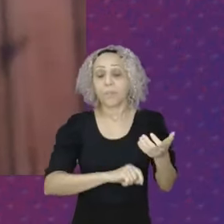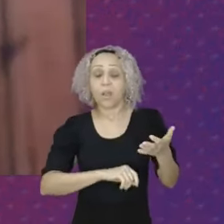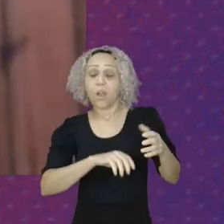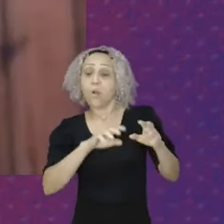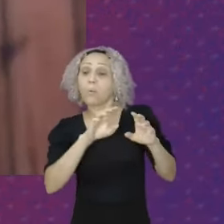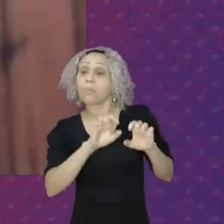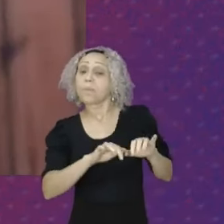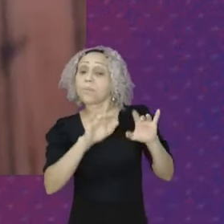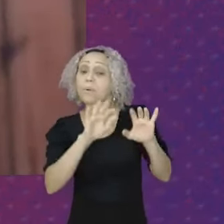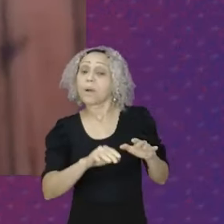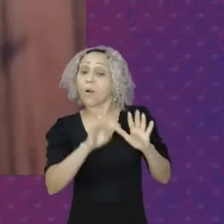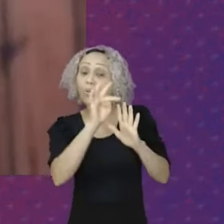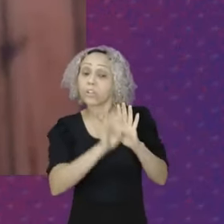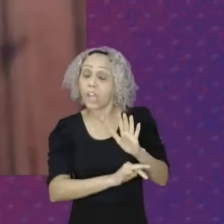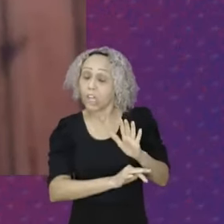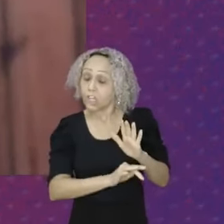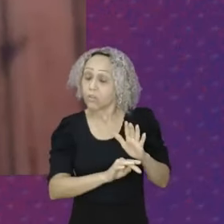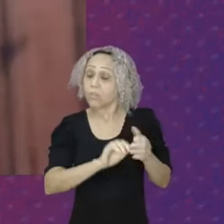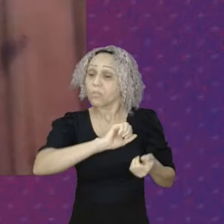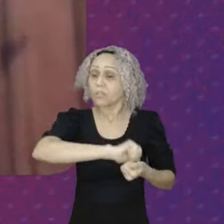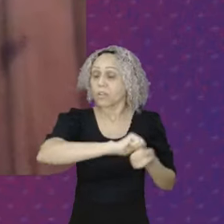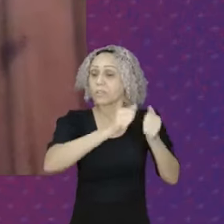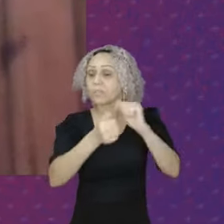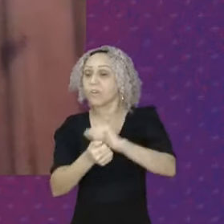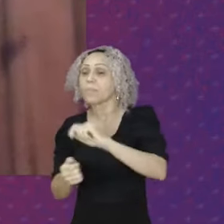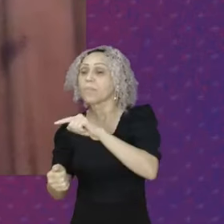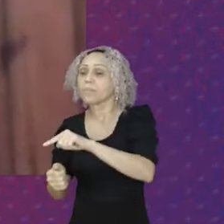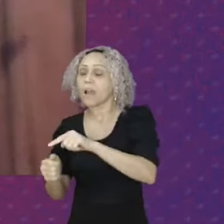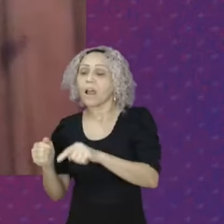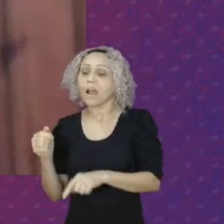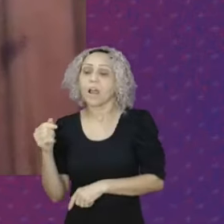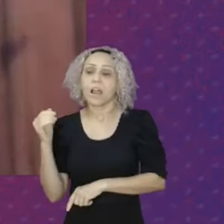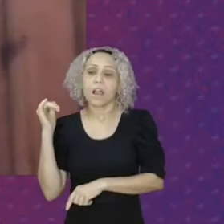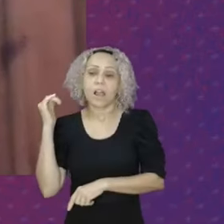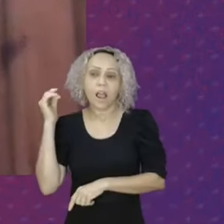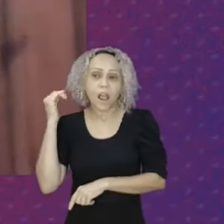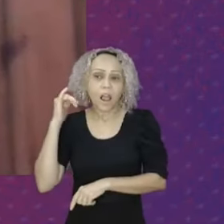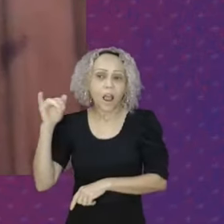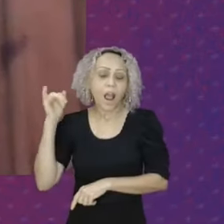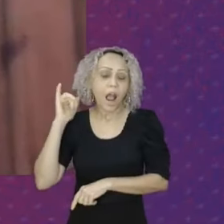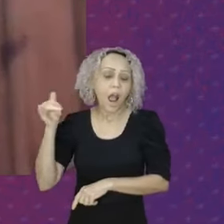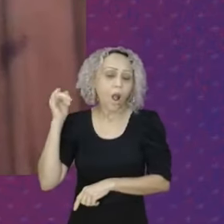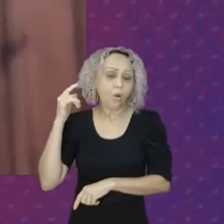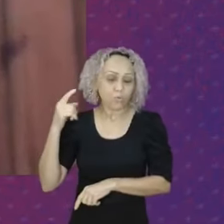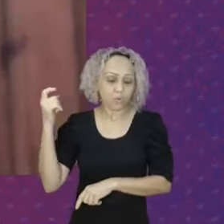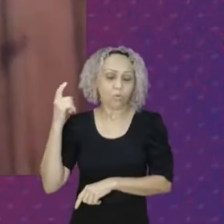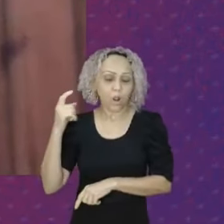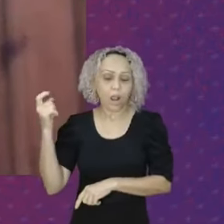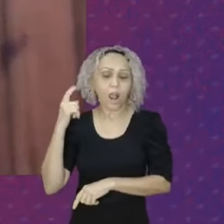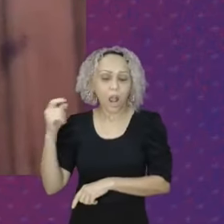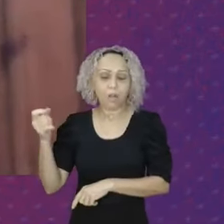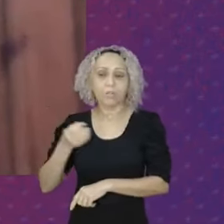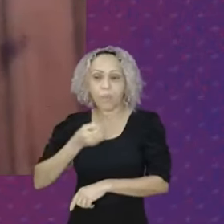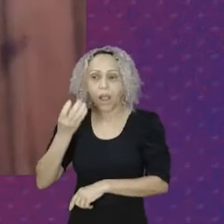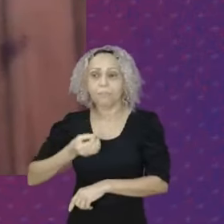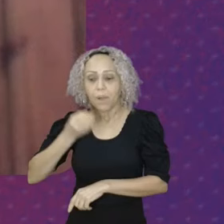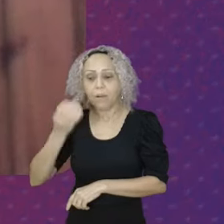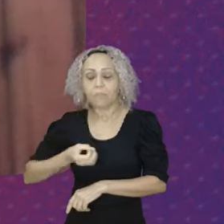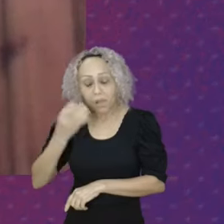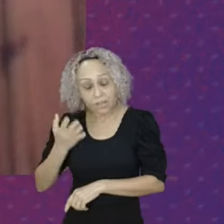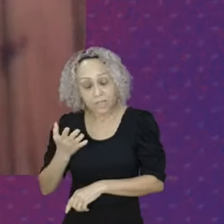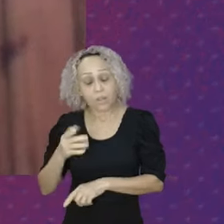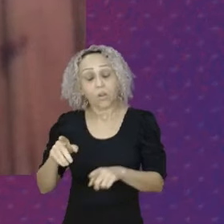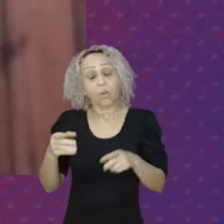Lê audiodescrição e a gente também tem teressa alternativo que pode ser embutido nas imagens descrevendo essas imagens para as pessoas